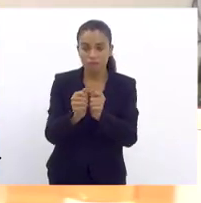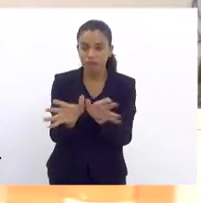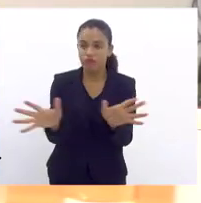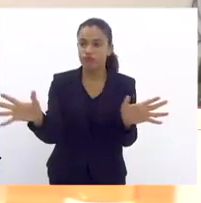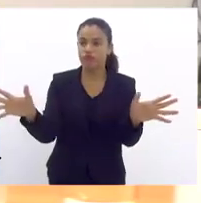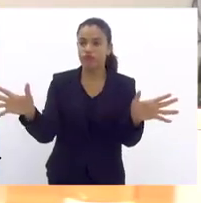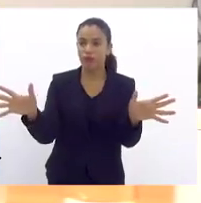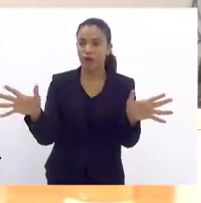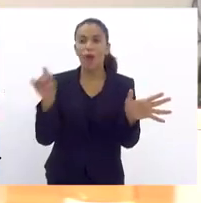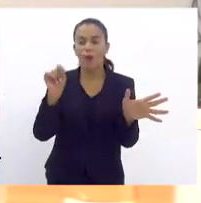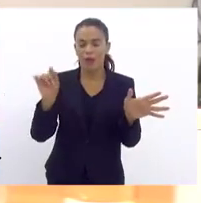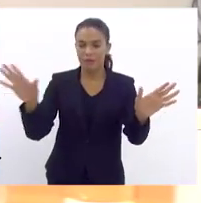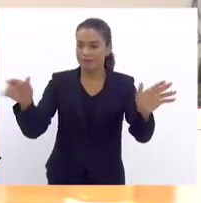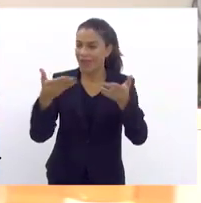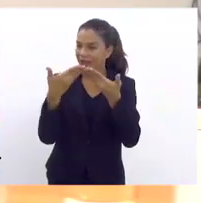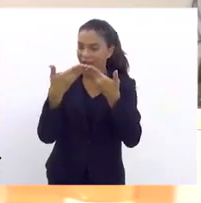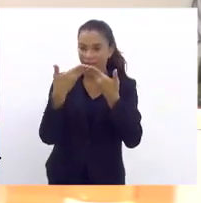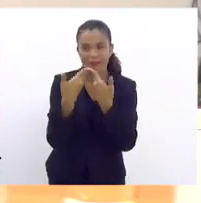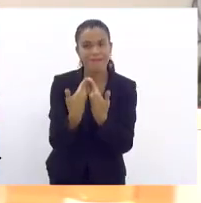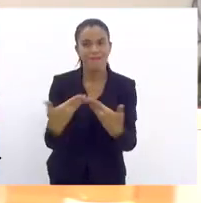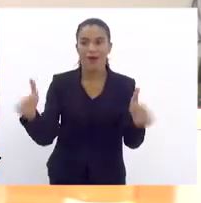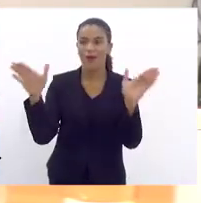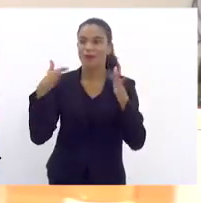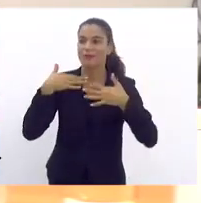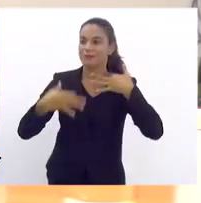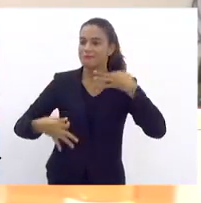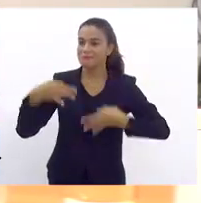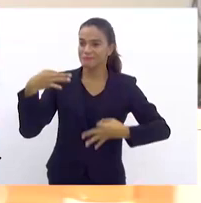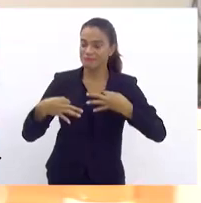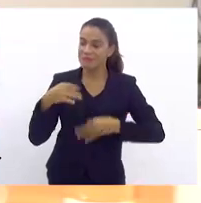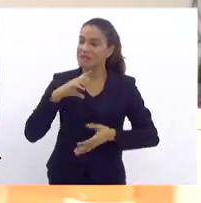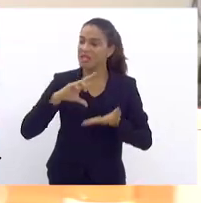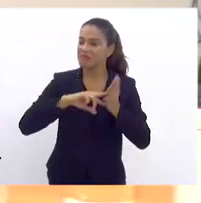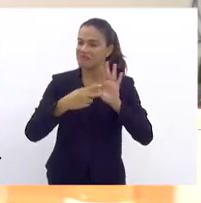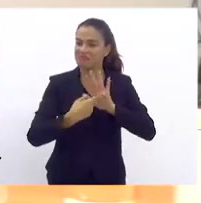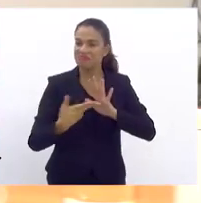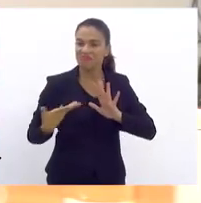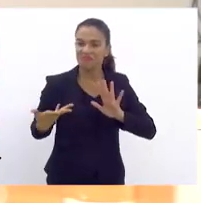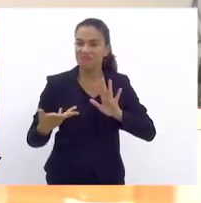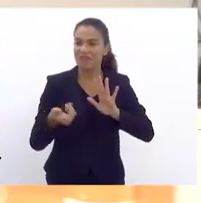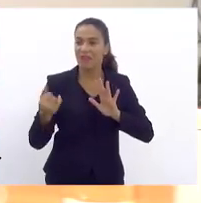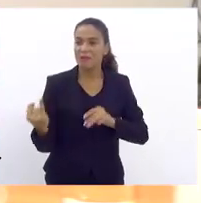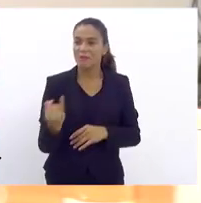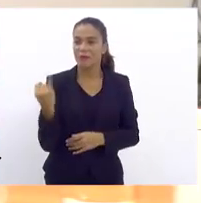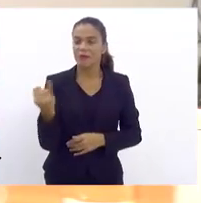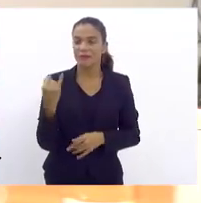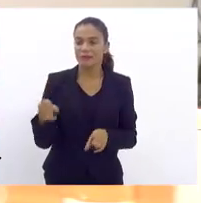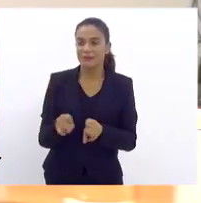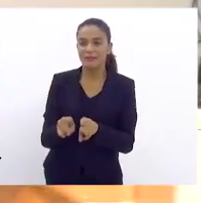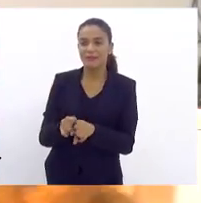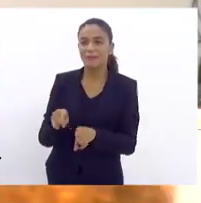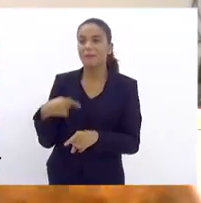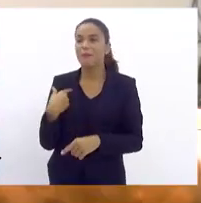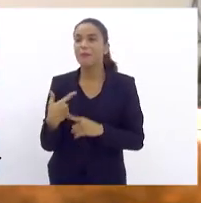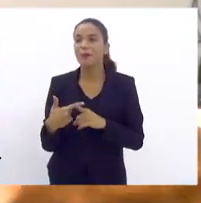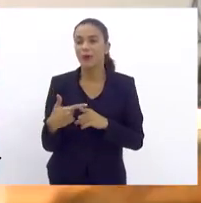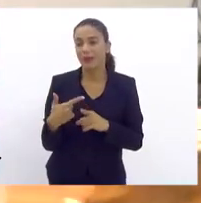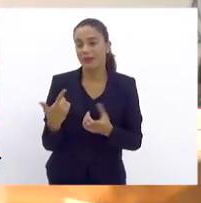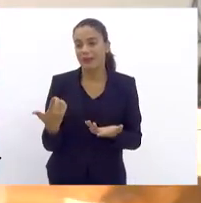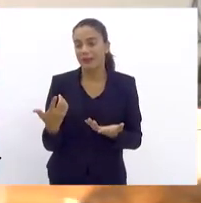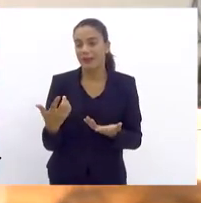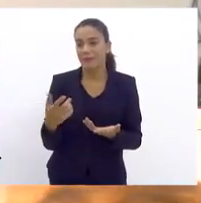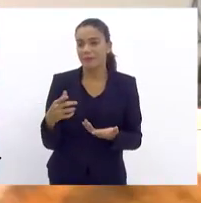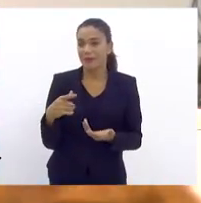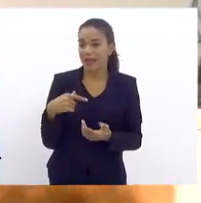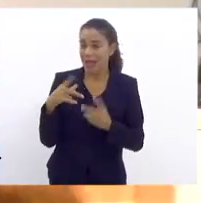abrimos as portas do tribunal teve assim um significado muito importante porque nós temos como